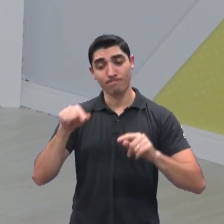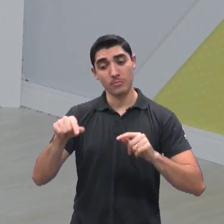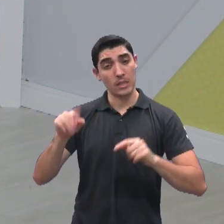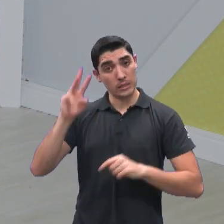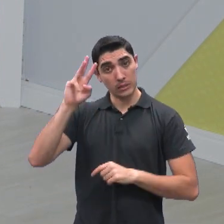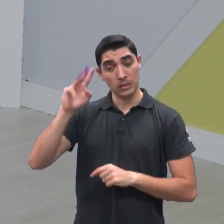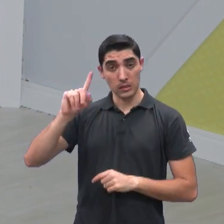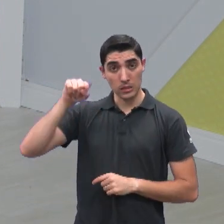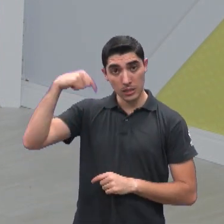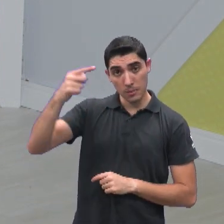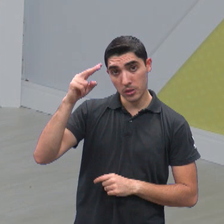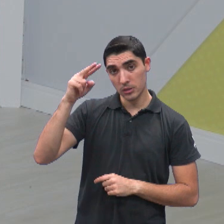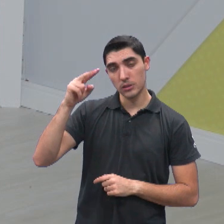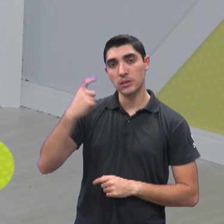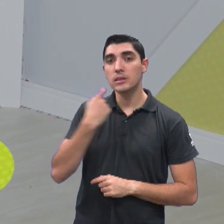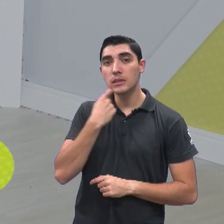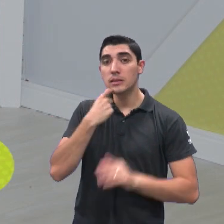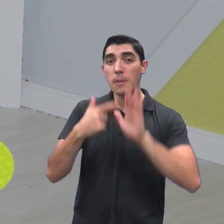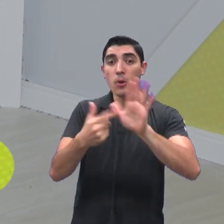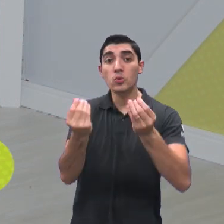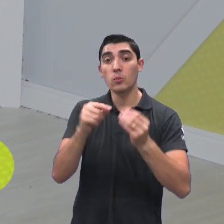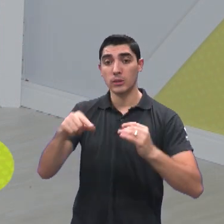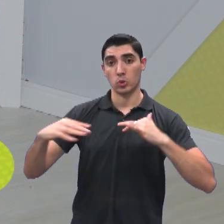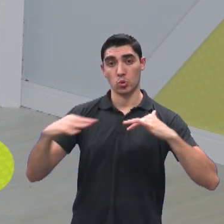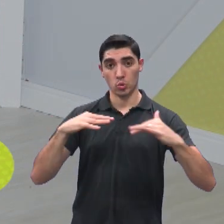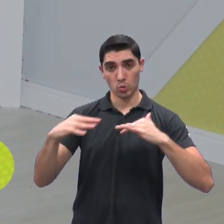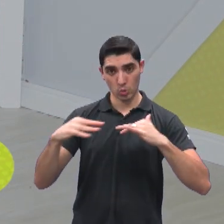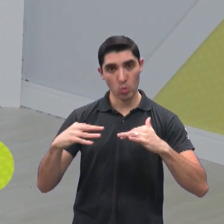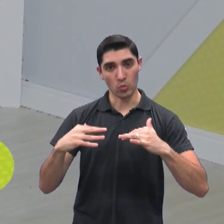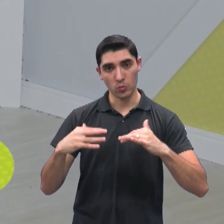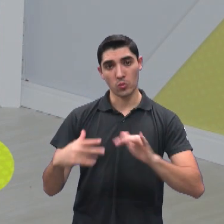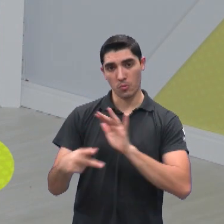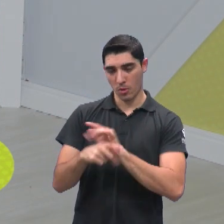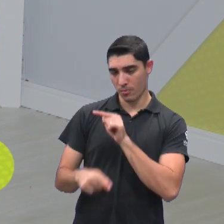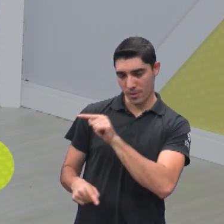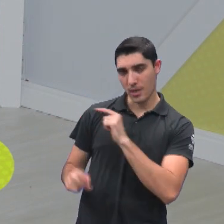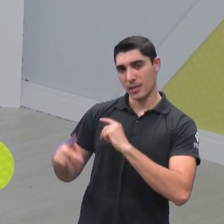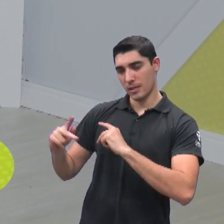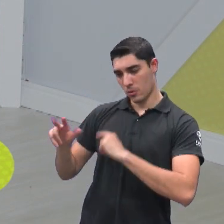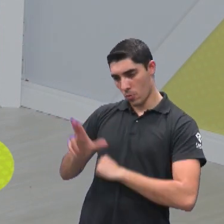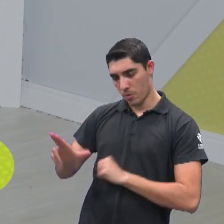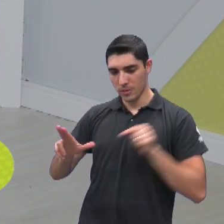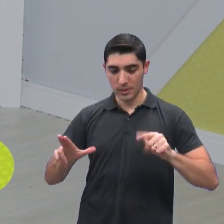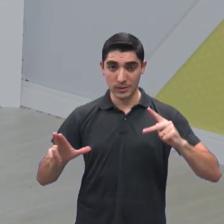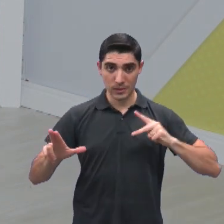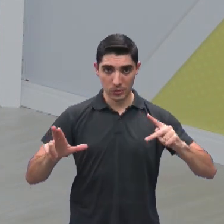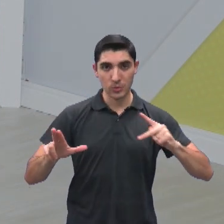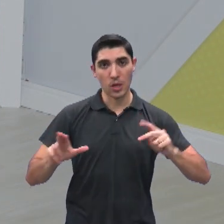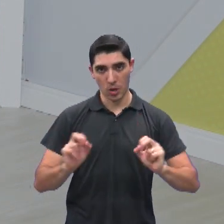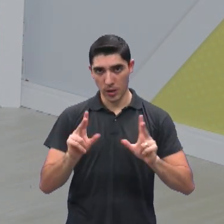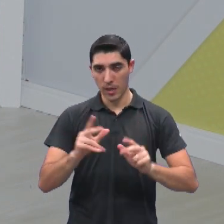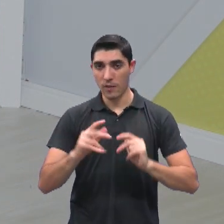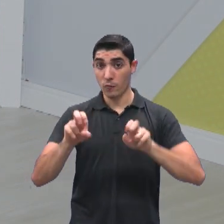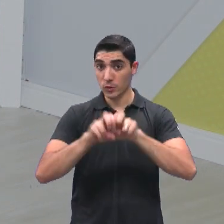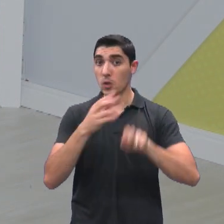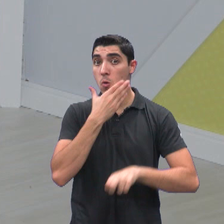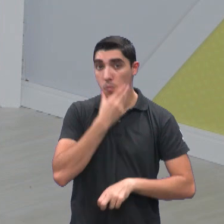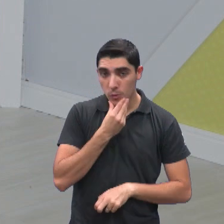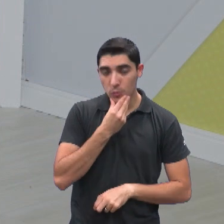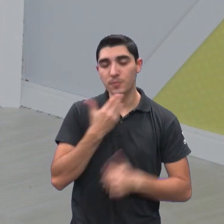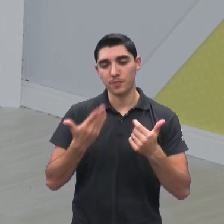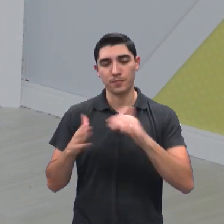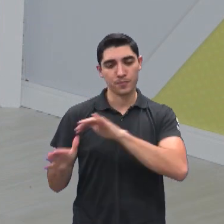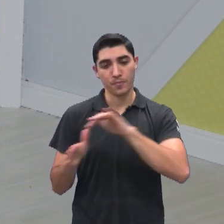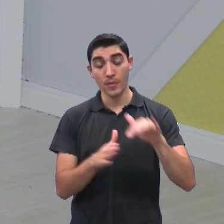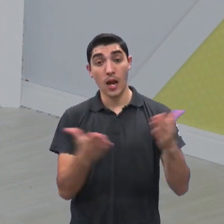confronto Praia Clube e São José, 8ª rodada da Liga Nacional de Futsal, tá certo? Brunão, ainda no assunto